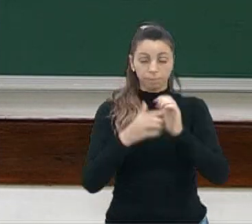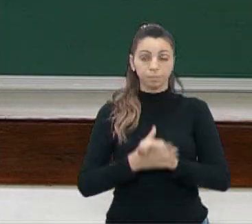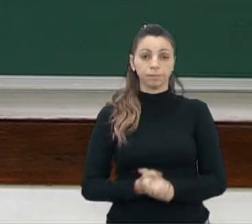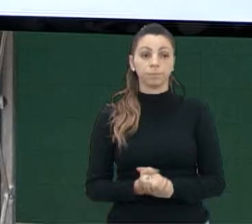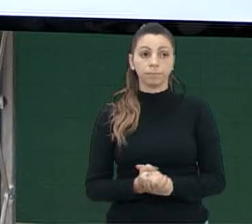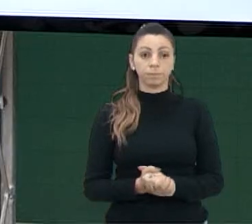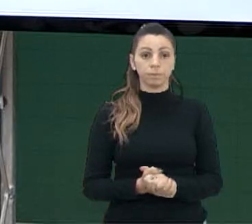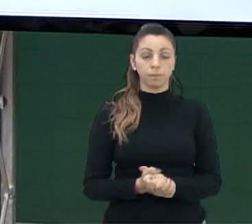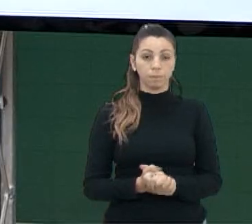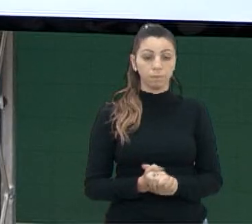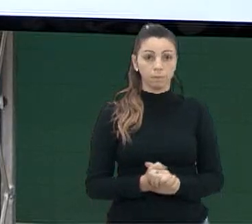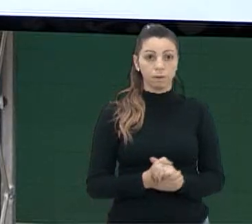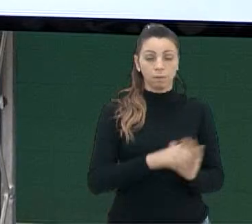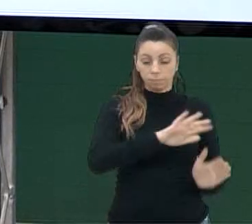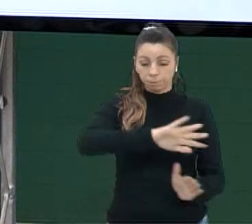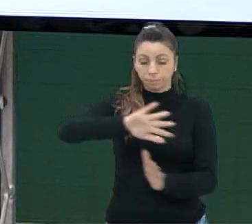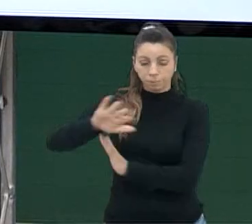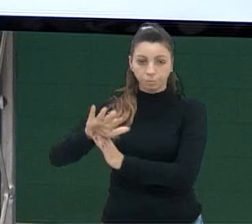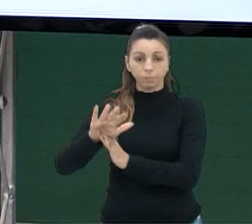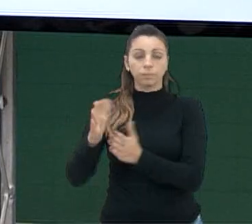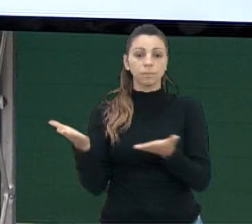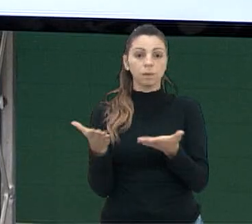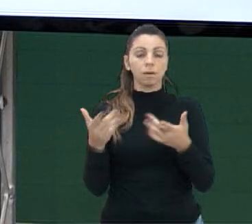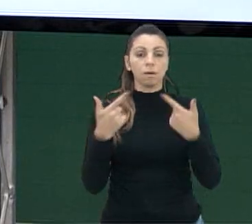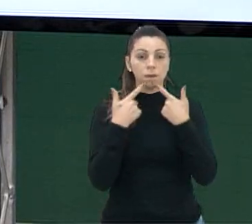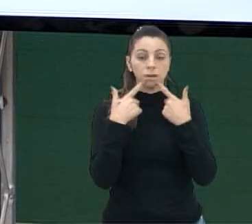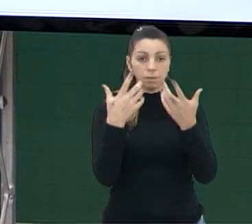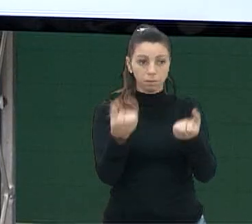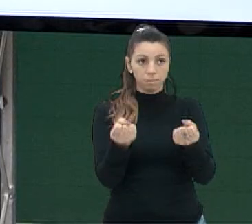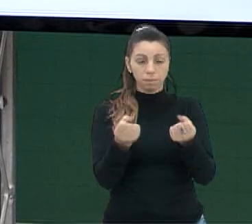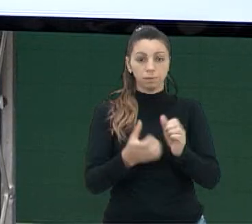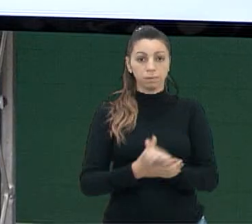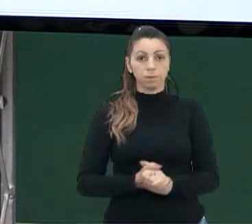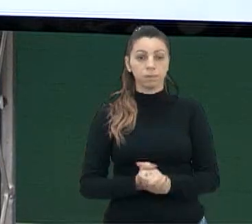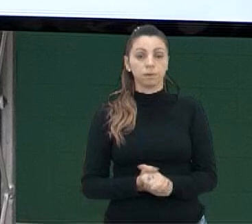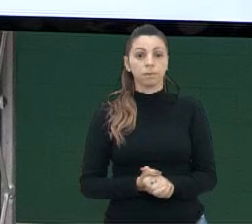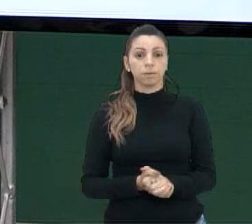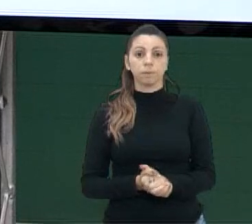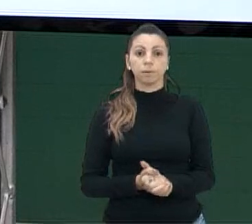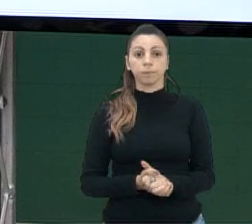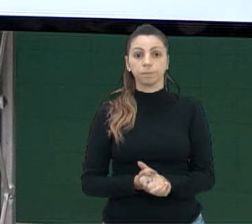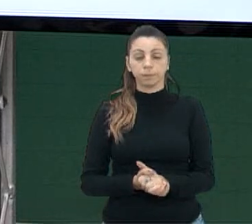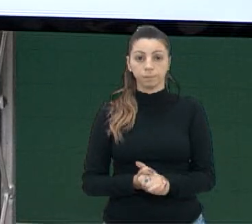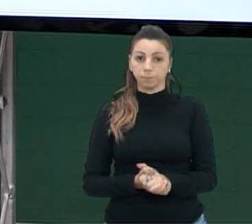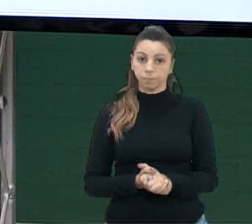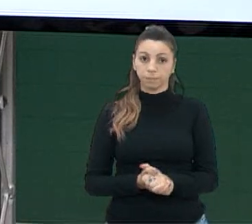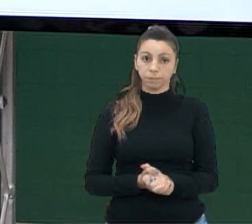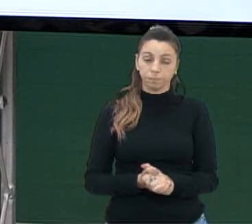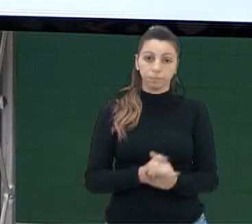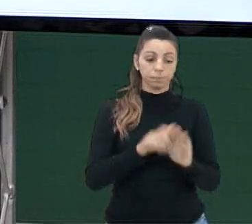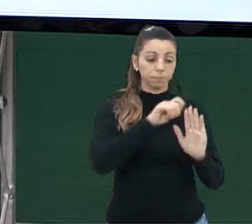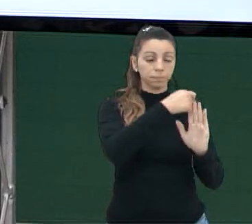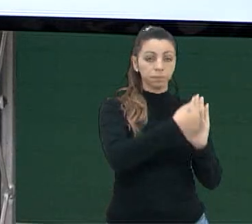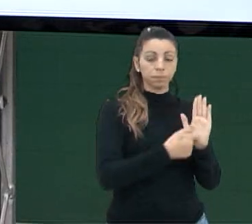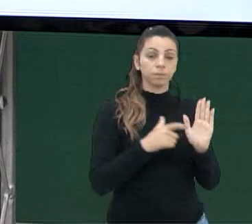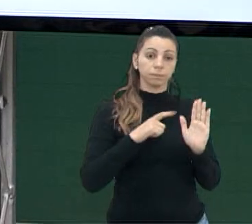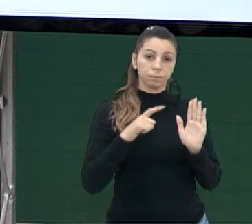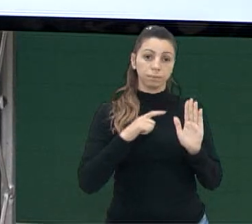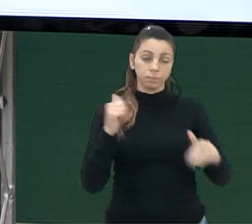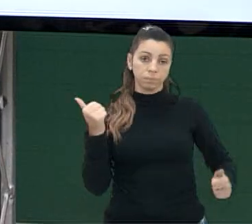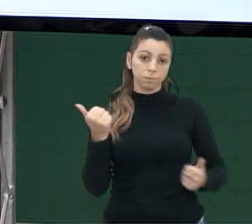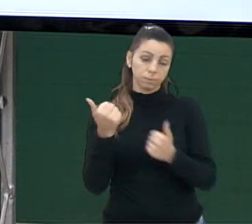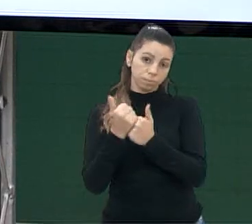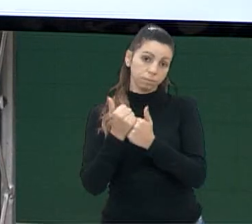parte linguística, né? E relembrar aqui mais algumas coisinhas. Como eu falei que esses textos sempre têm aliado a